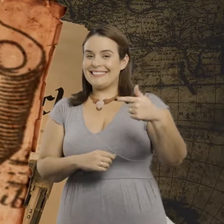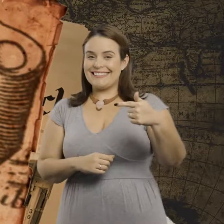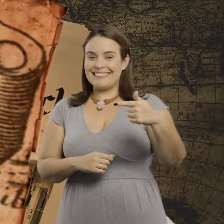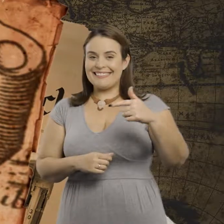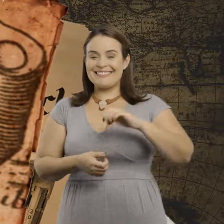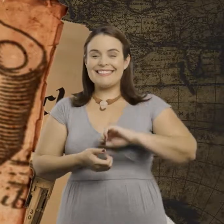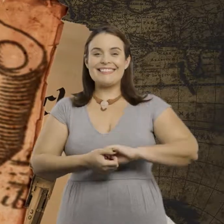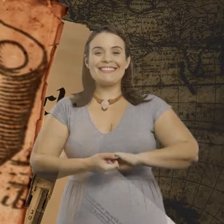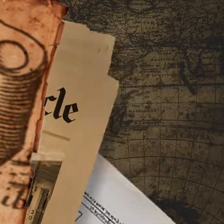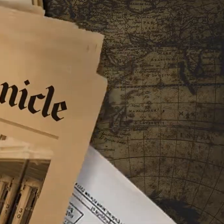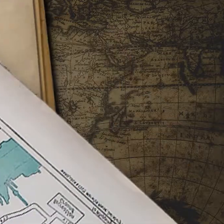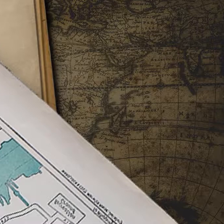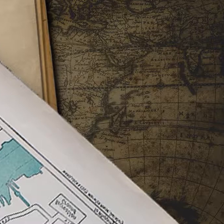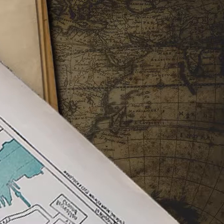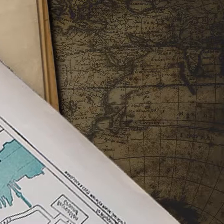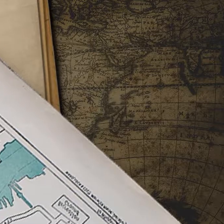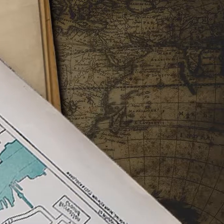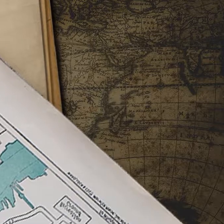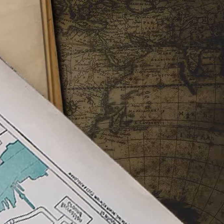Capítulo 17.